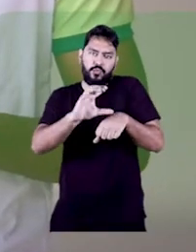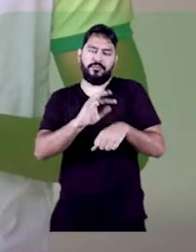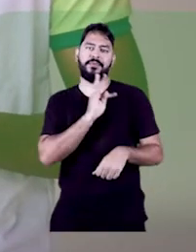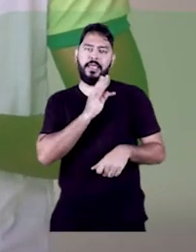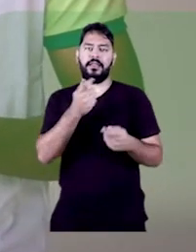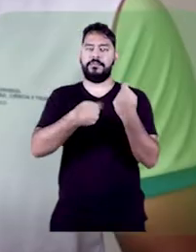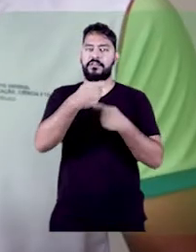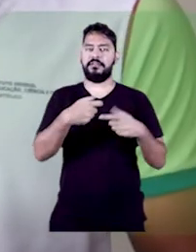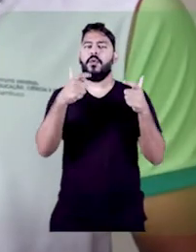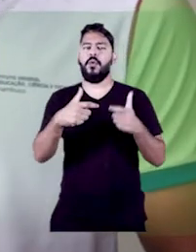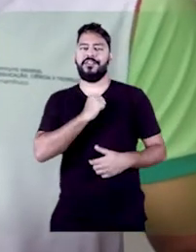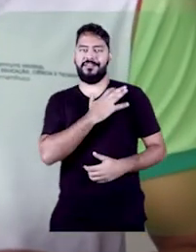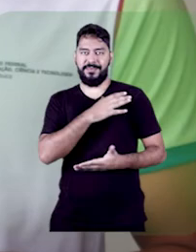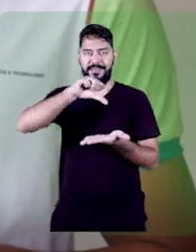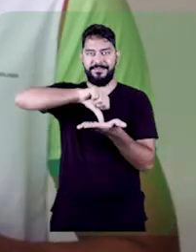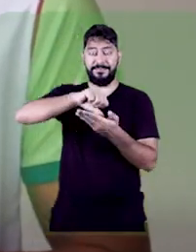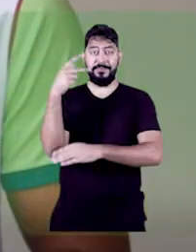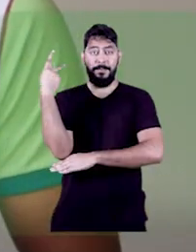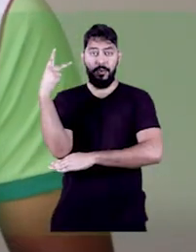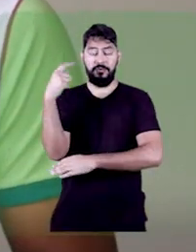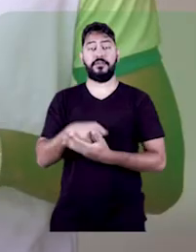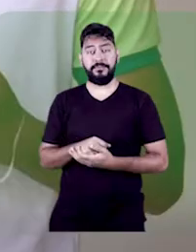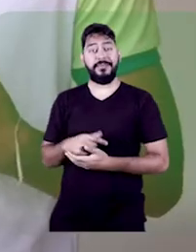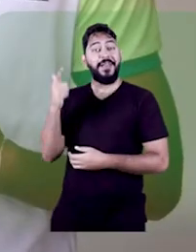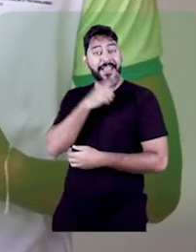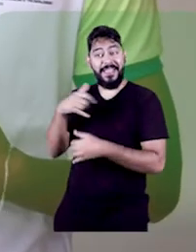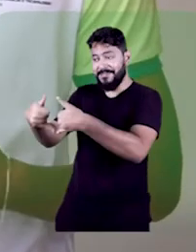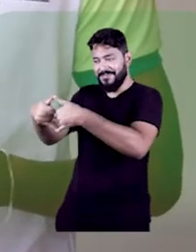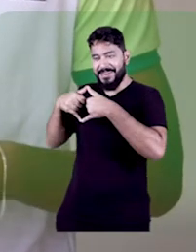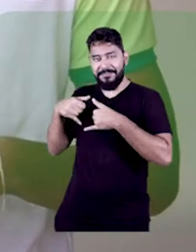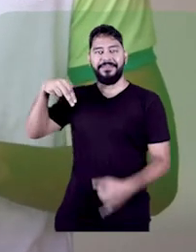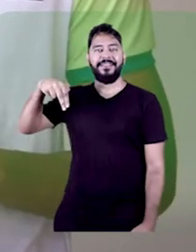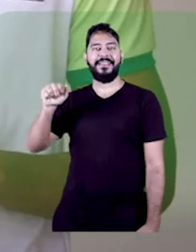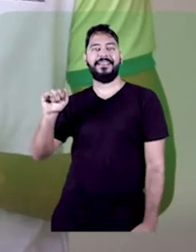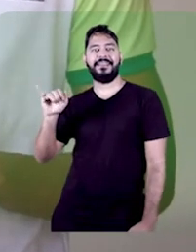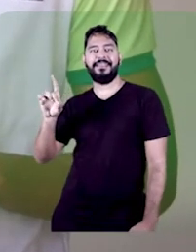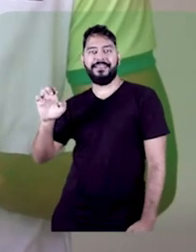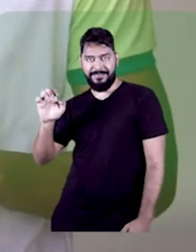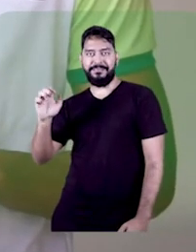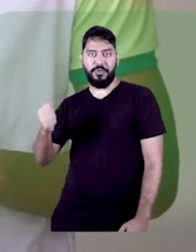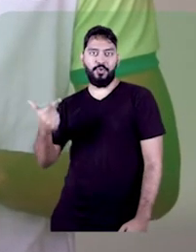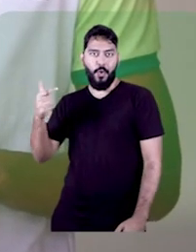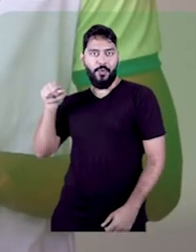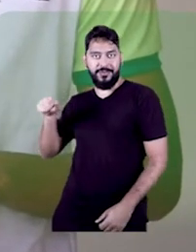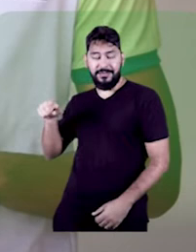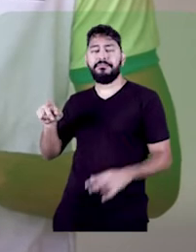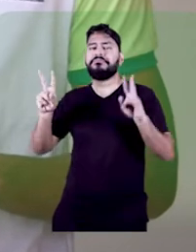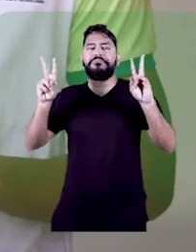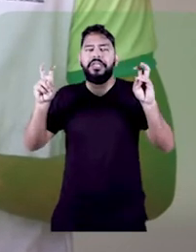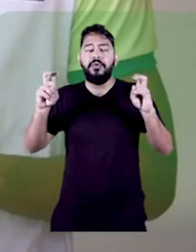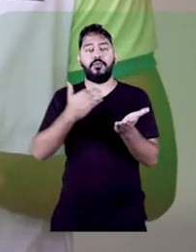do IFPE Campus Paulista no curso técnico em administração. Fui premiado no prêmio Nair de Teodósio de Estudo de Gênero